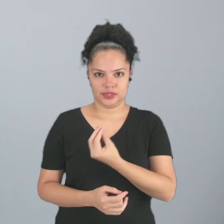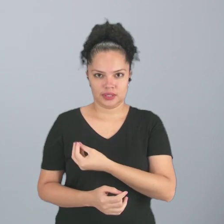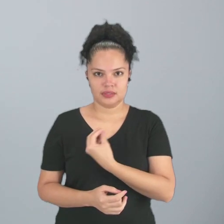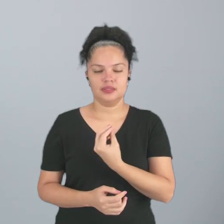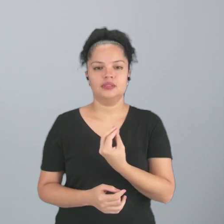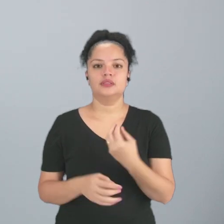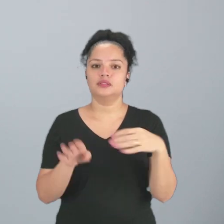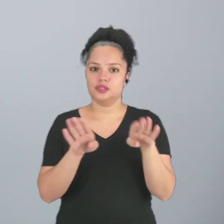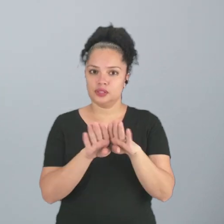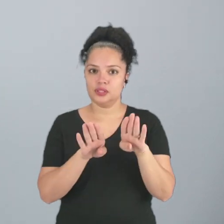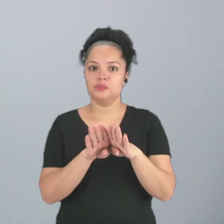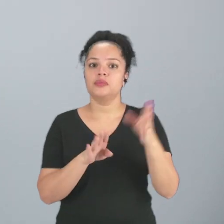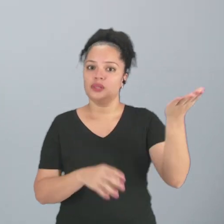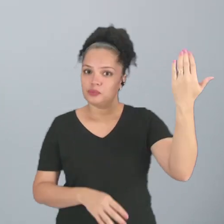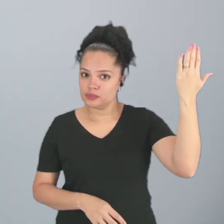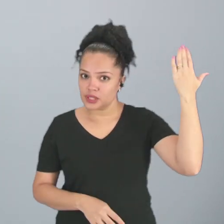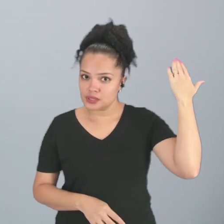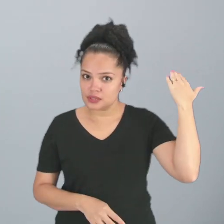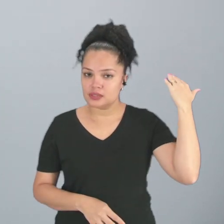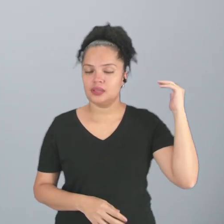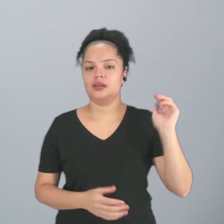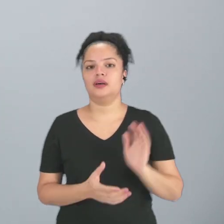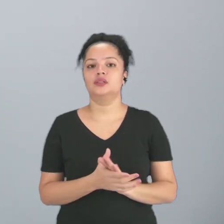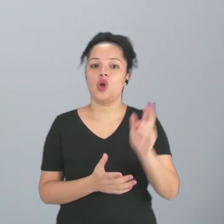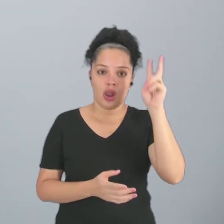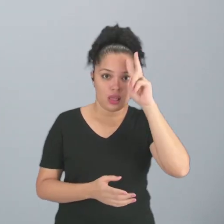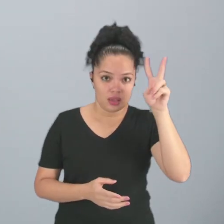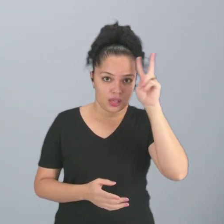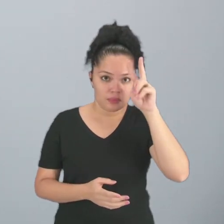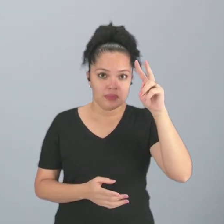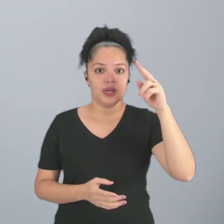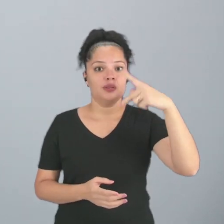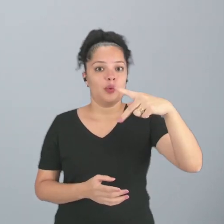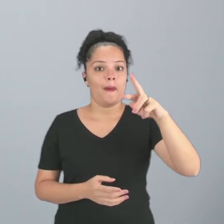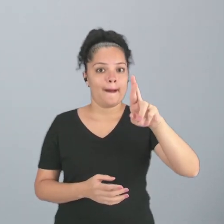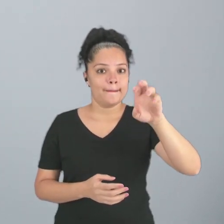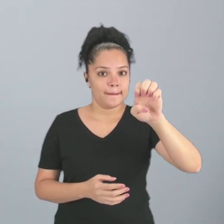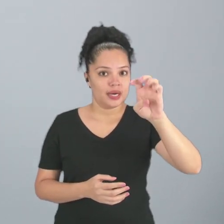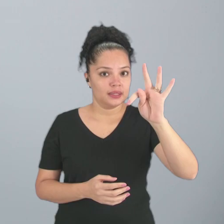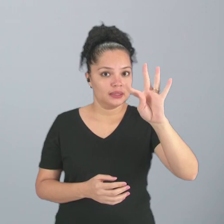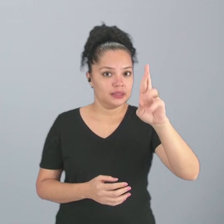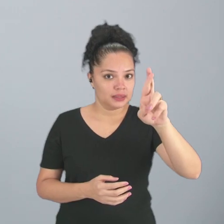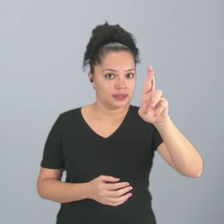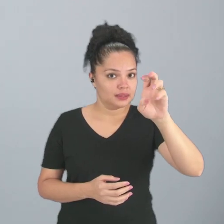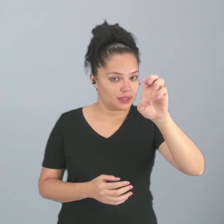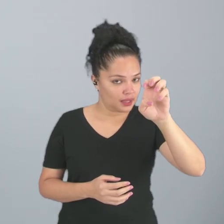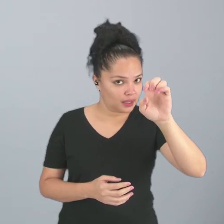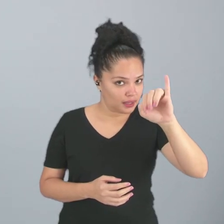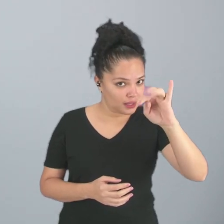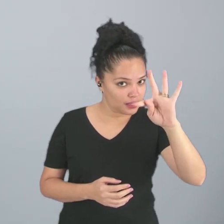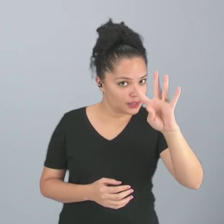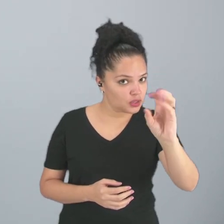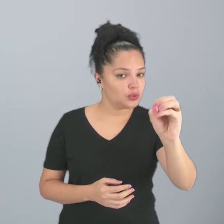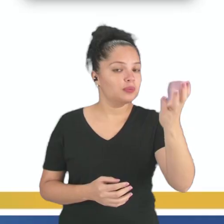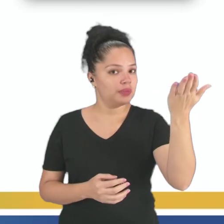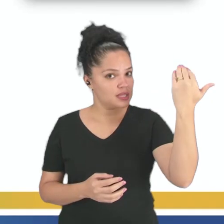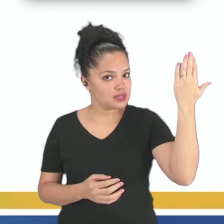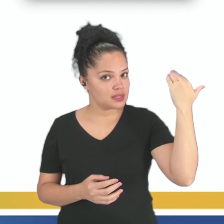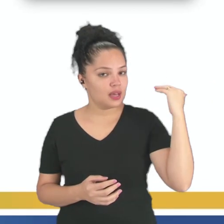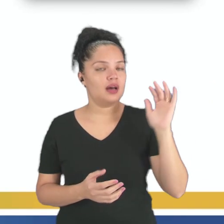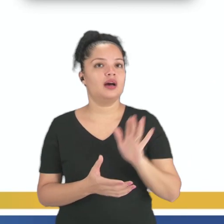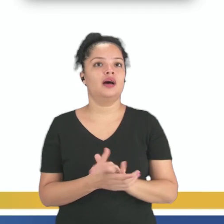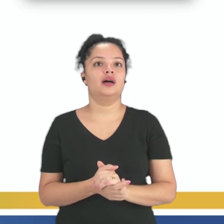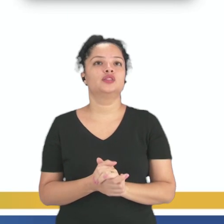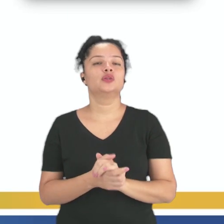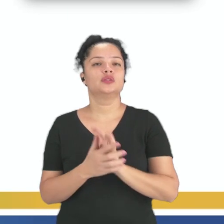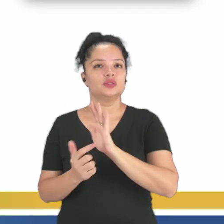eu tenho o pretérito. Lembrando que pretérito é passado. Então, presente do indicativo.